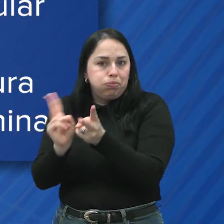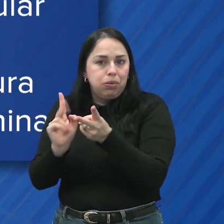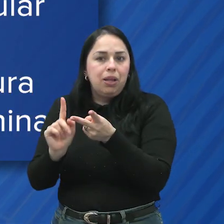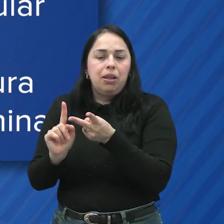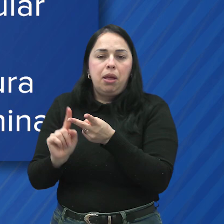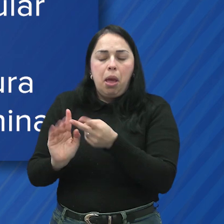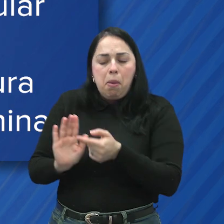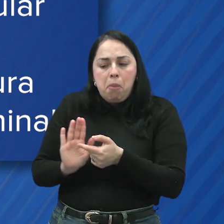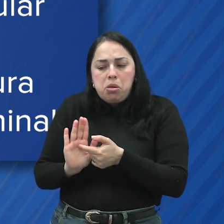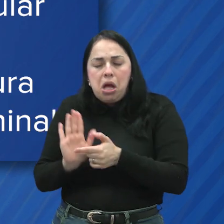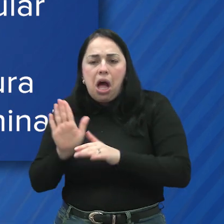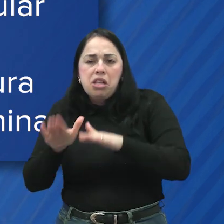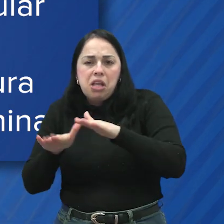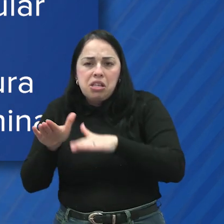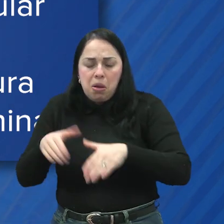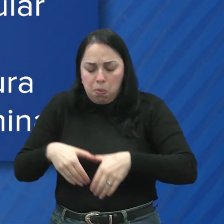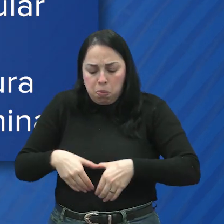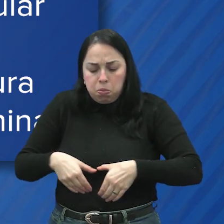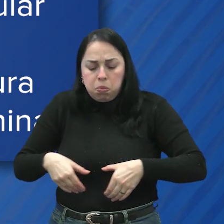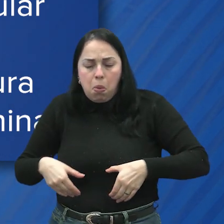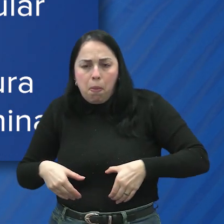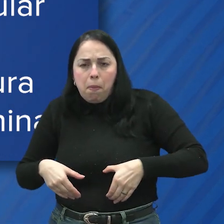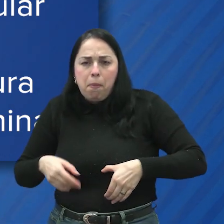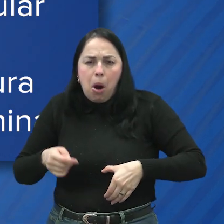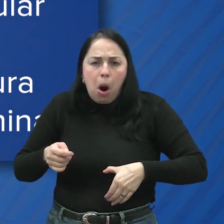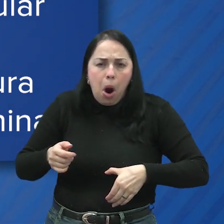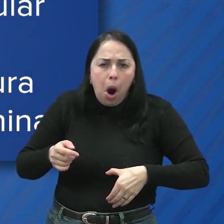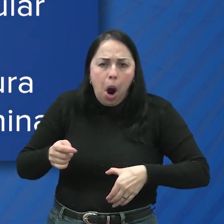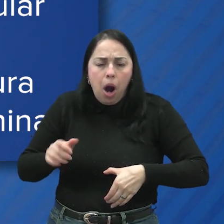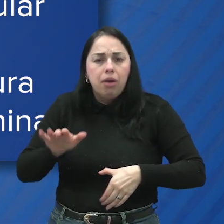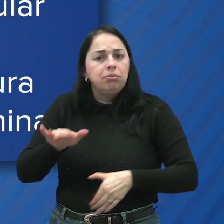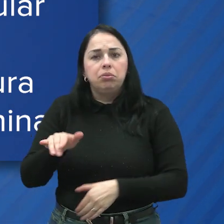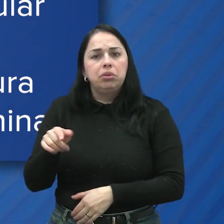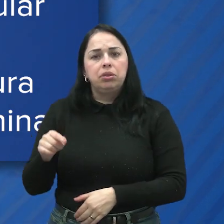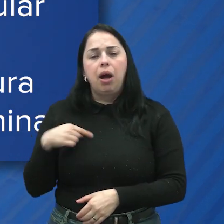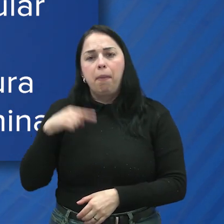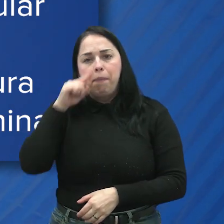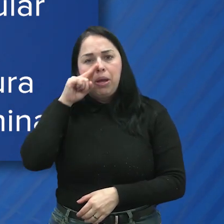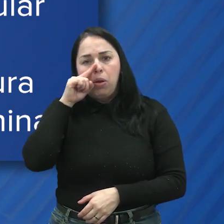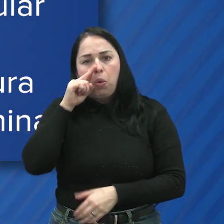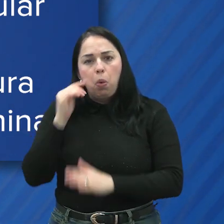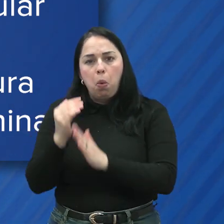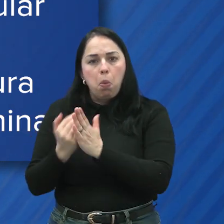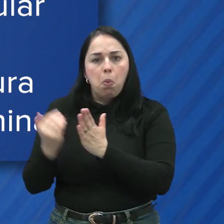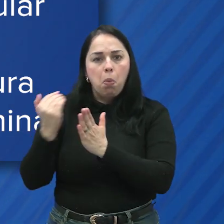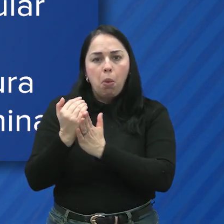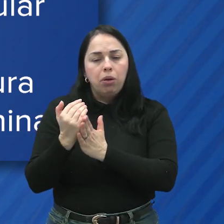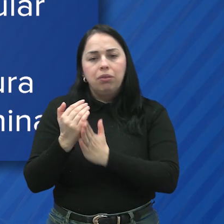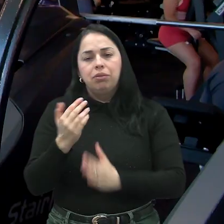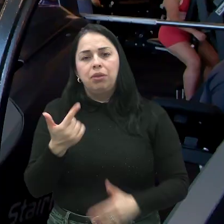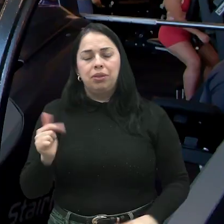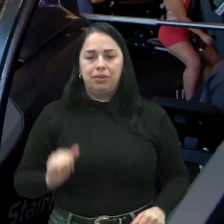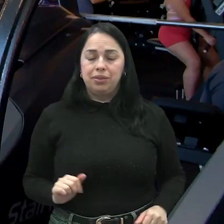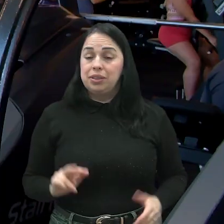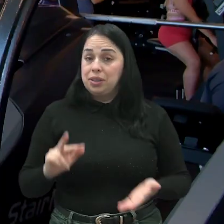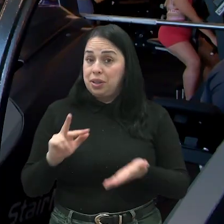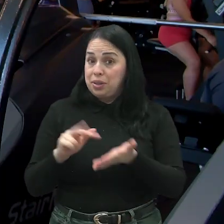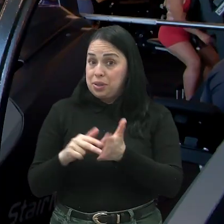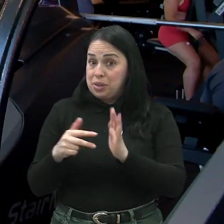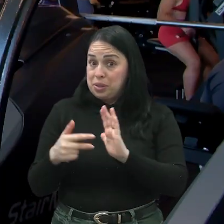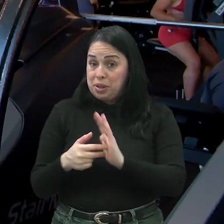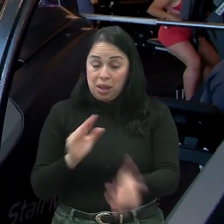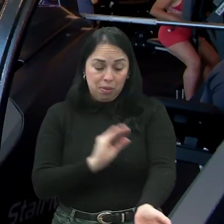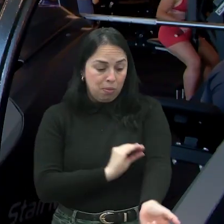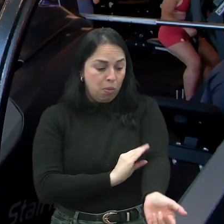muscular, mesmo apresentando índices de gordura abdominal, não tiveram os riscos aumentados. Ou